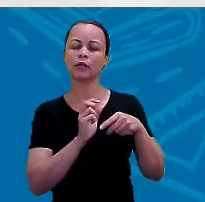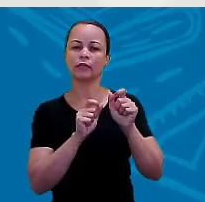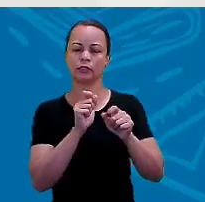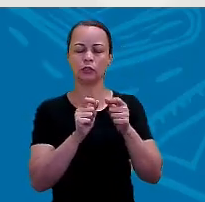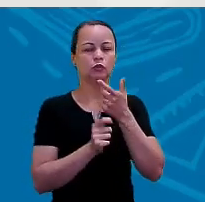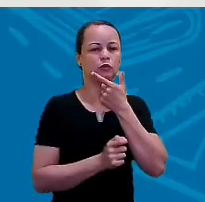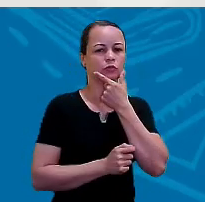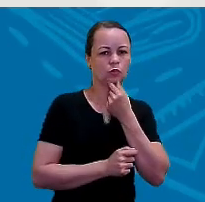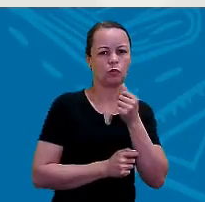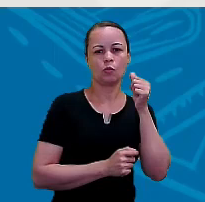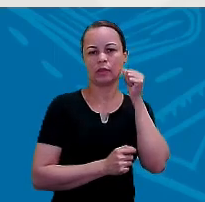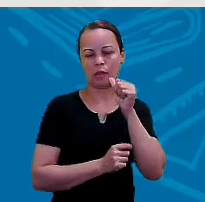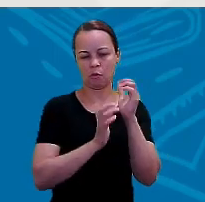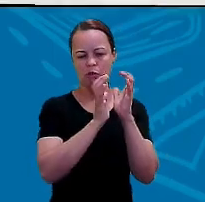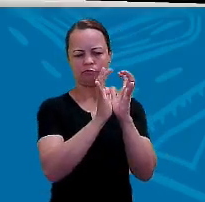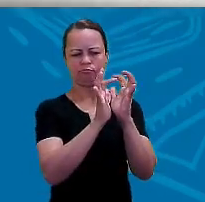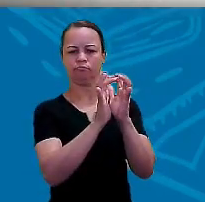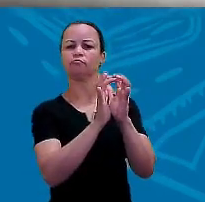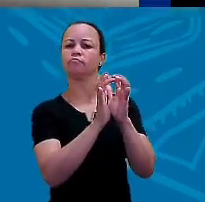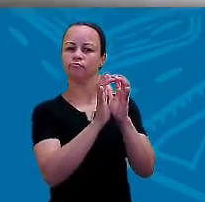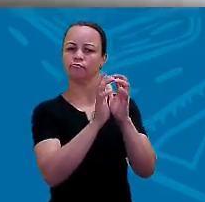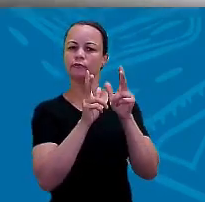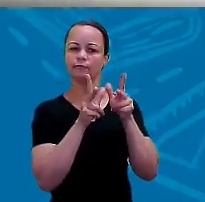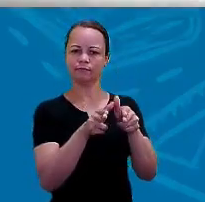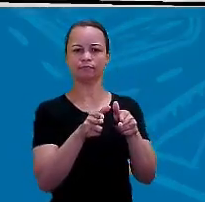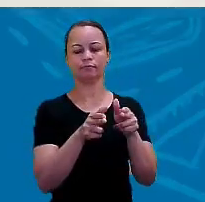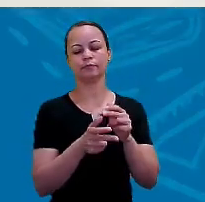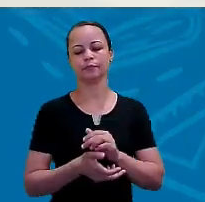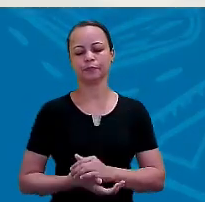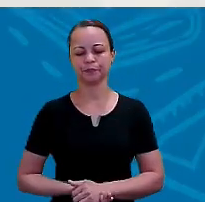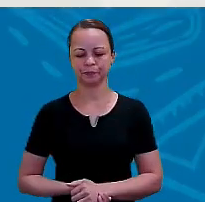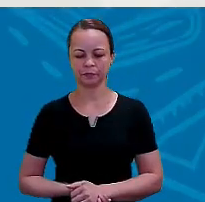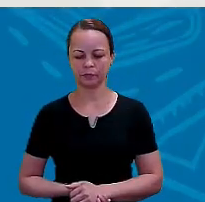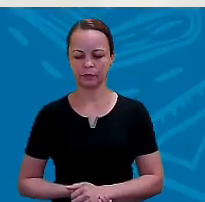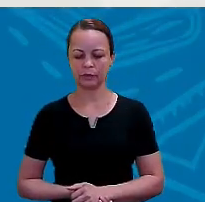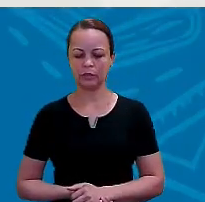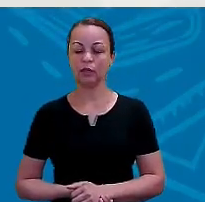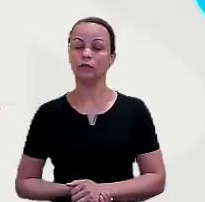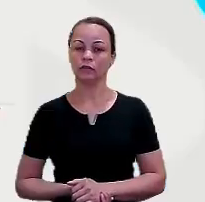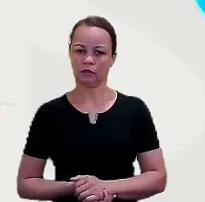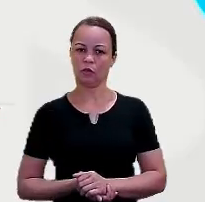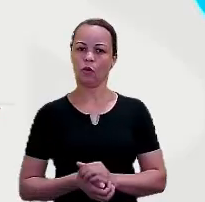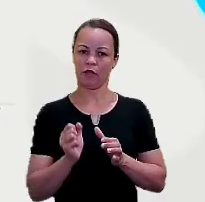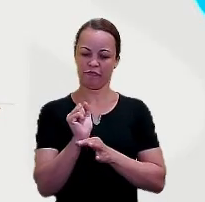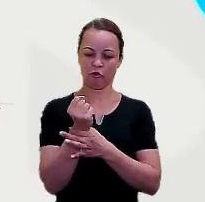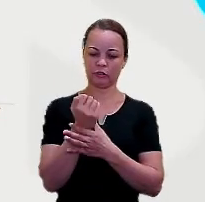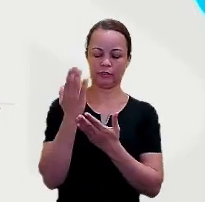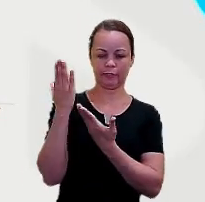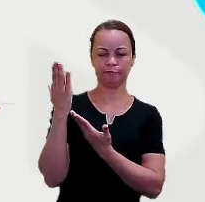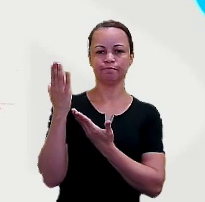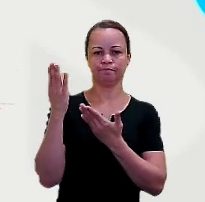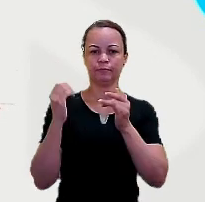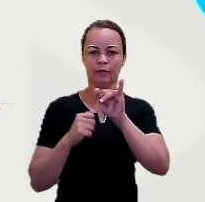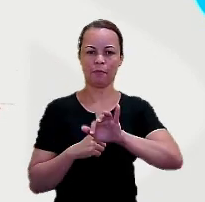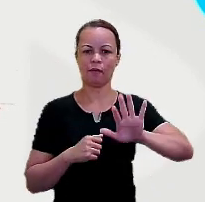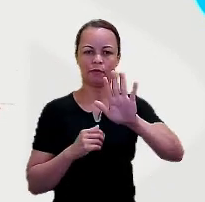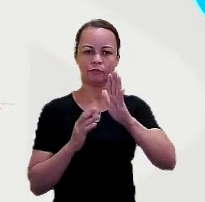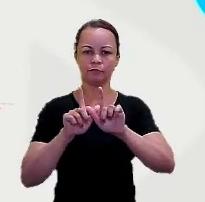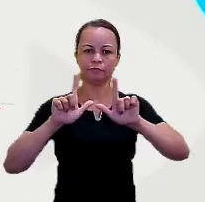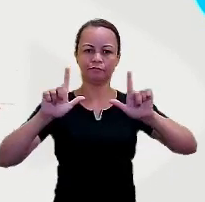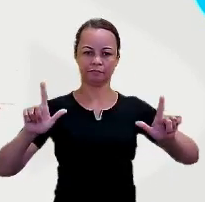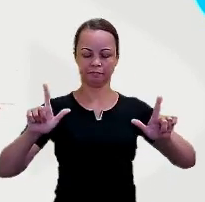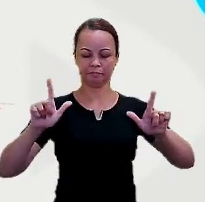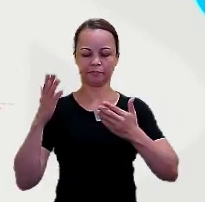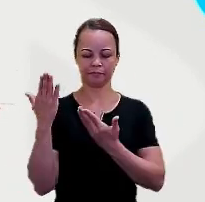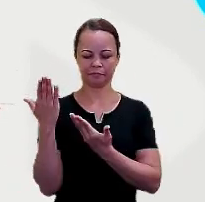tanto quanto o cérebro da mulher, são cérebros idênticos. E aí, só reforçando isso aí, abra essa imagem, por favor, produção. Então